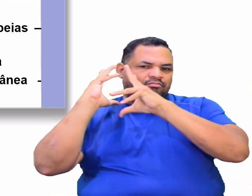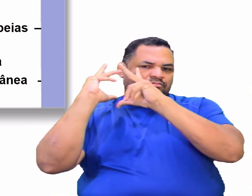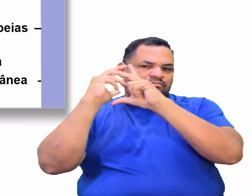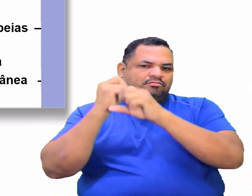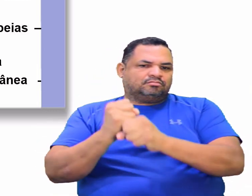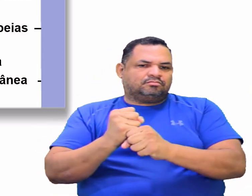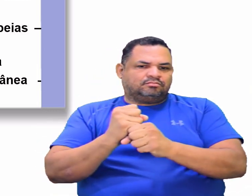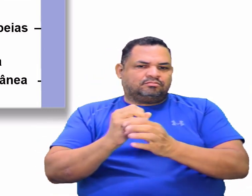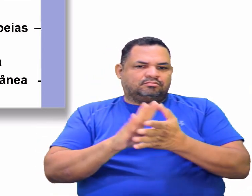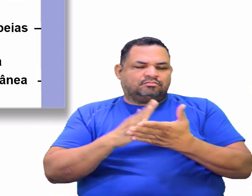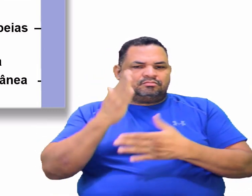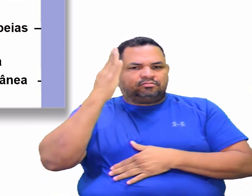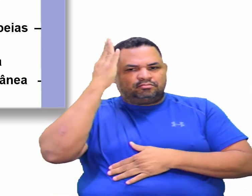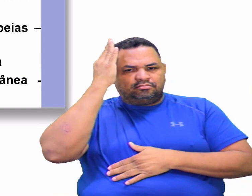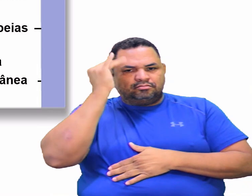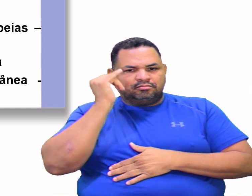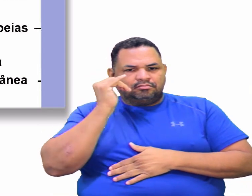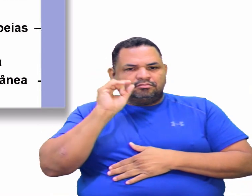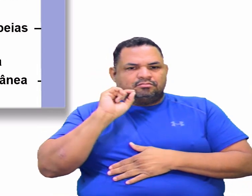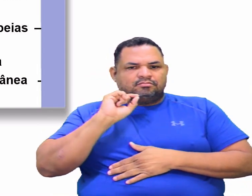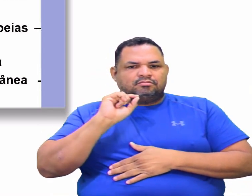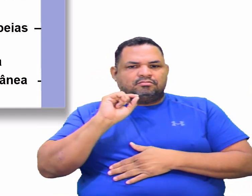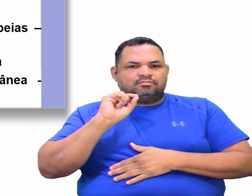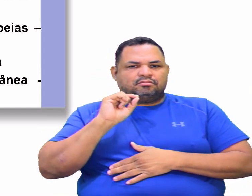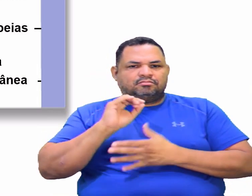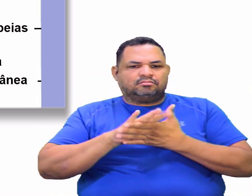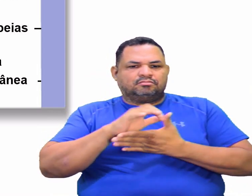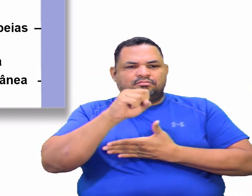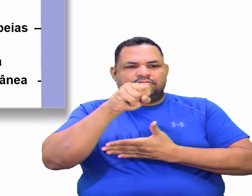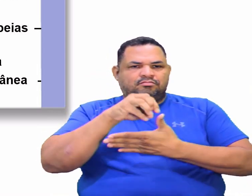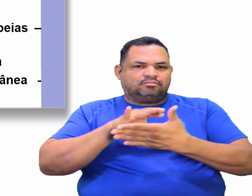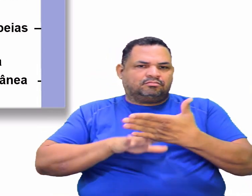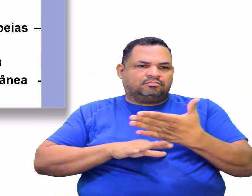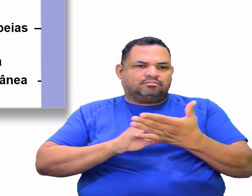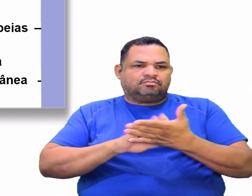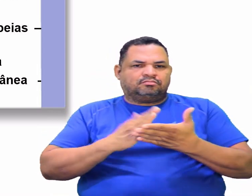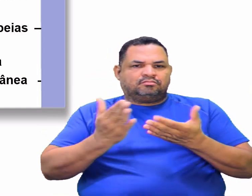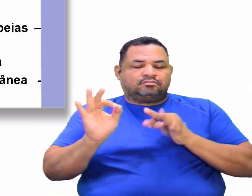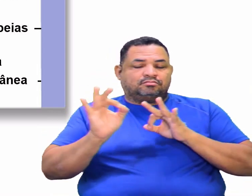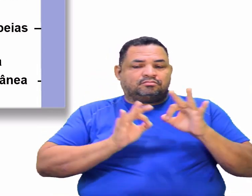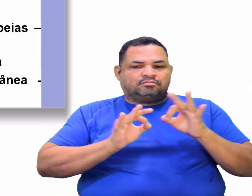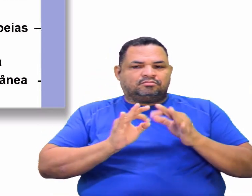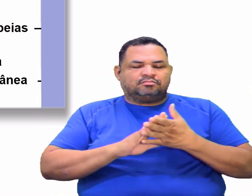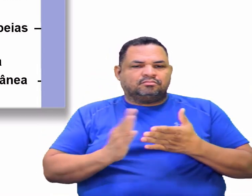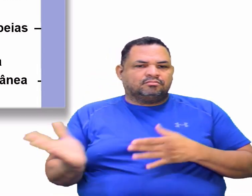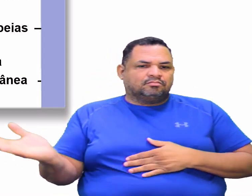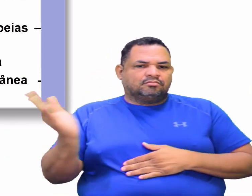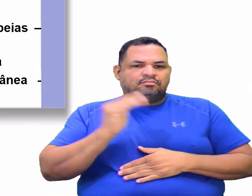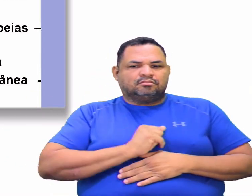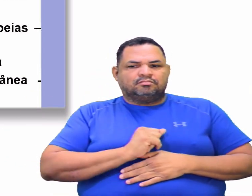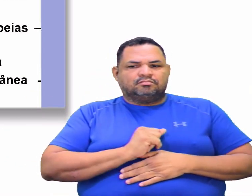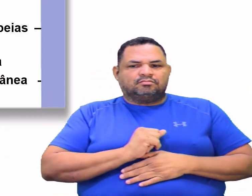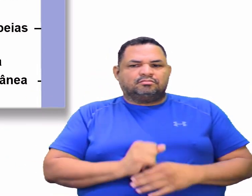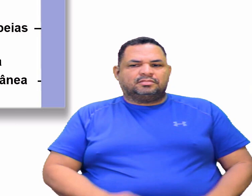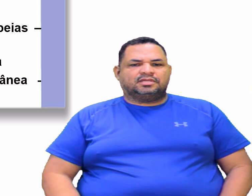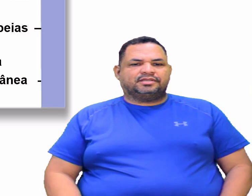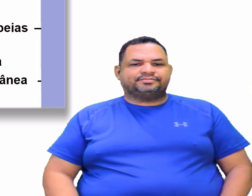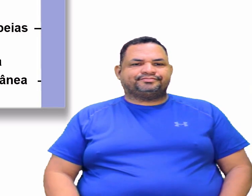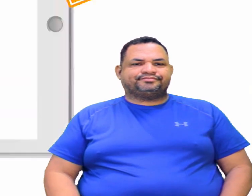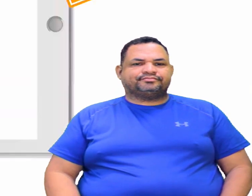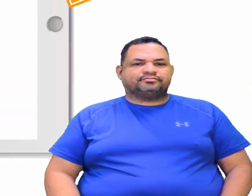você ficar bem por dentro aí das questões né já fica mais preparado aí vamos lá